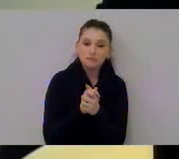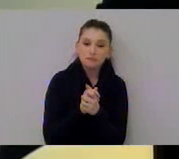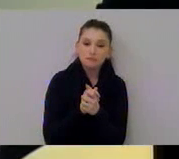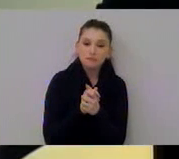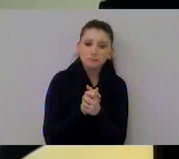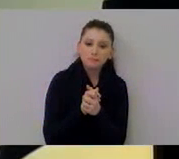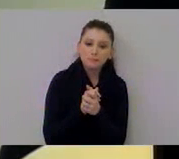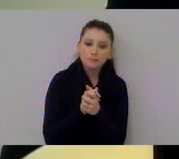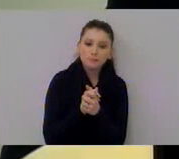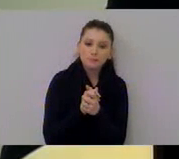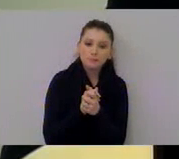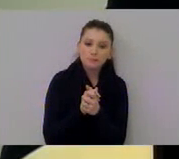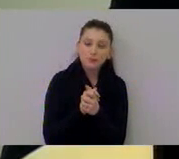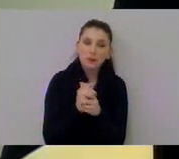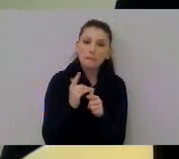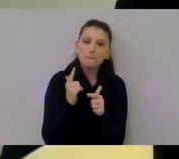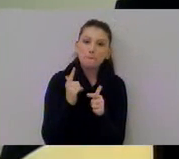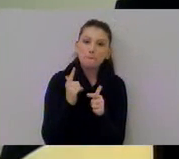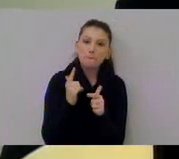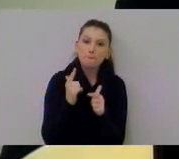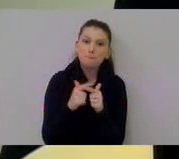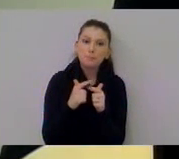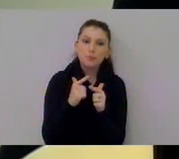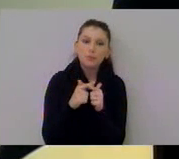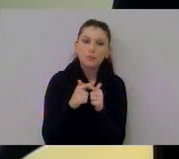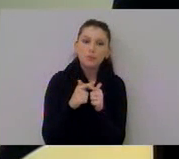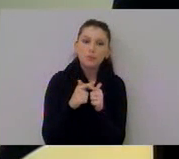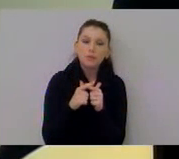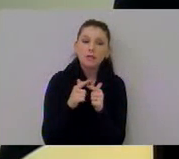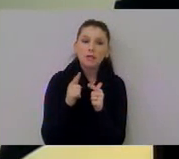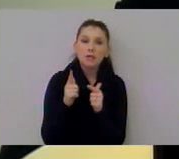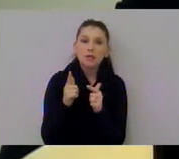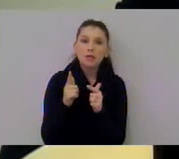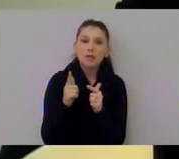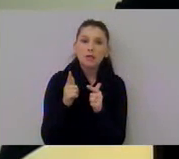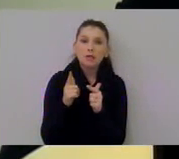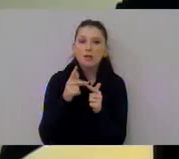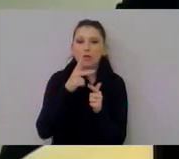três vezes por Joinville.